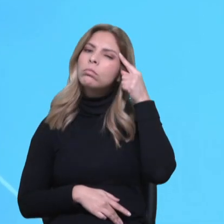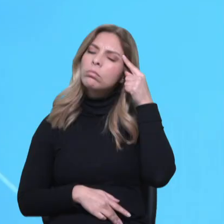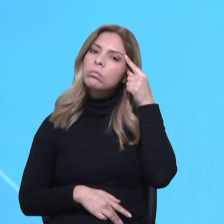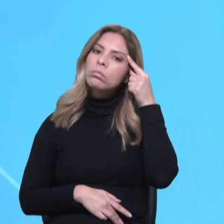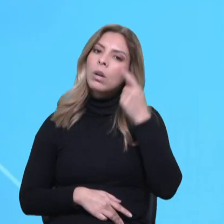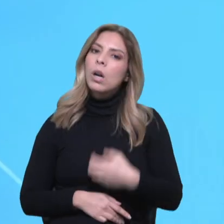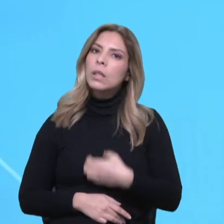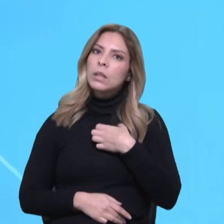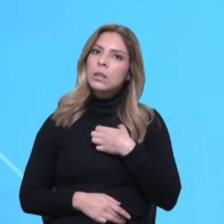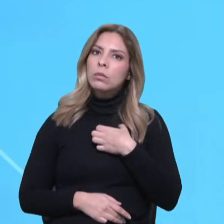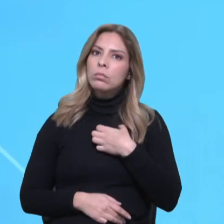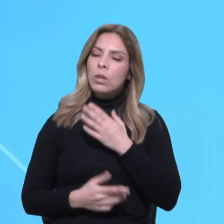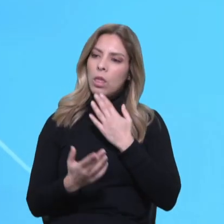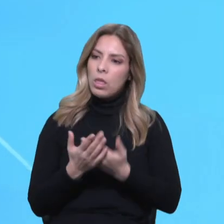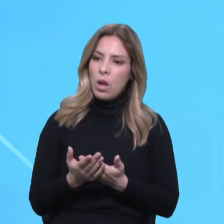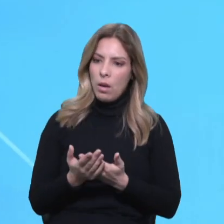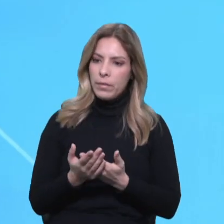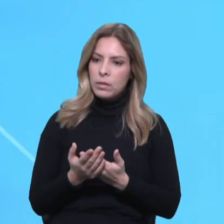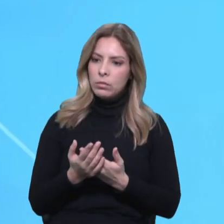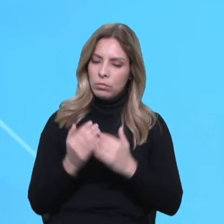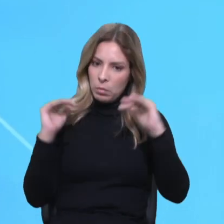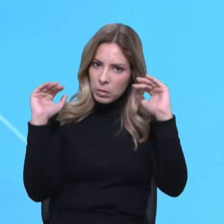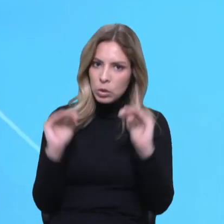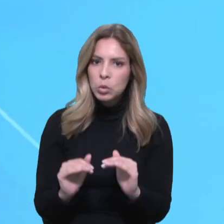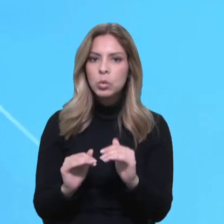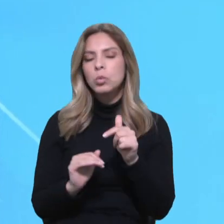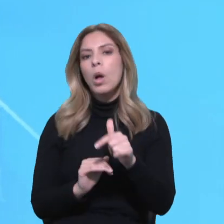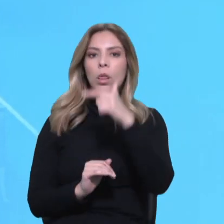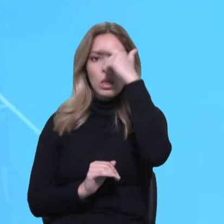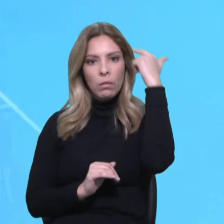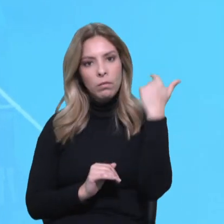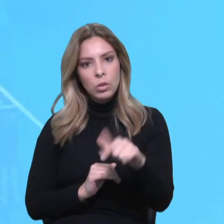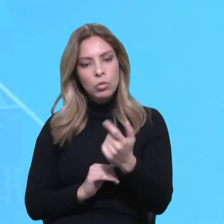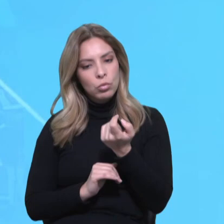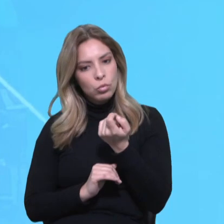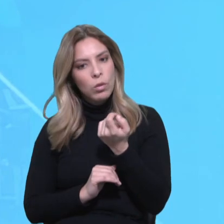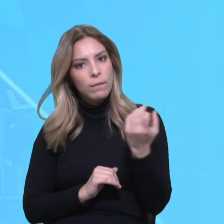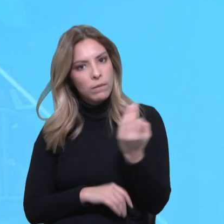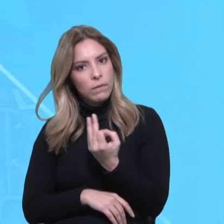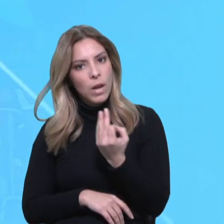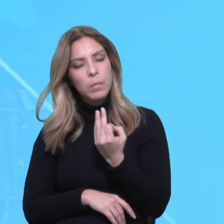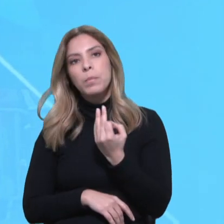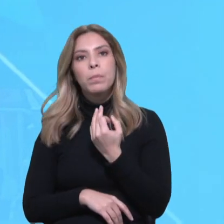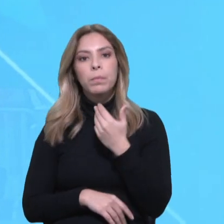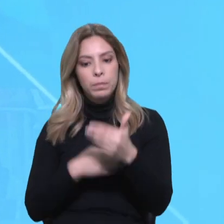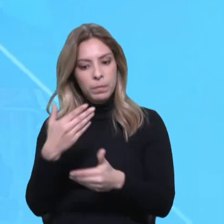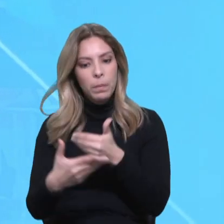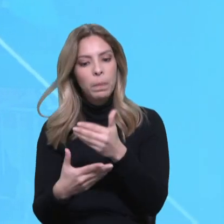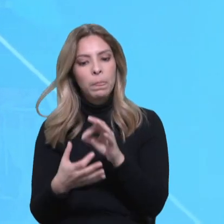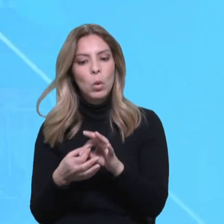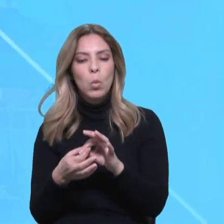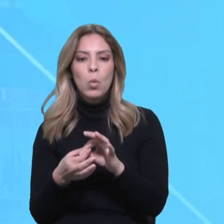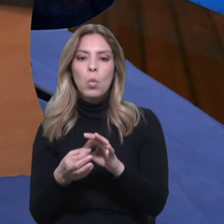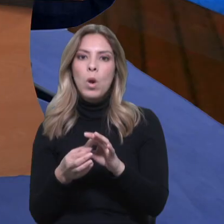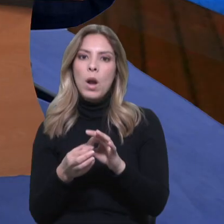mundo polarizado, que se escuta menos, que tem mais dificuldade em dialogar, quando procuram fazer um caminho em